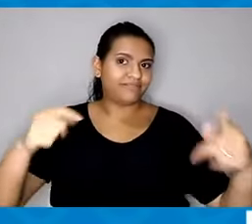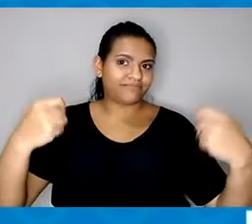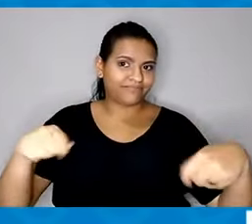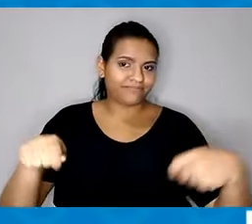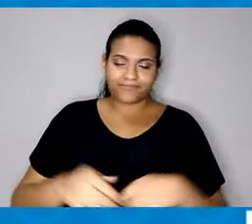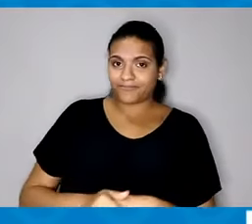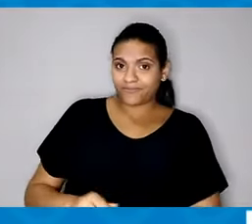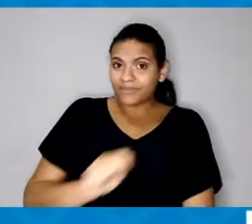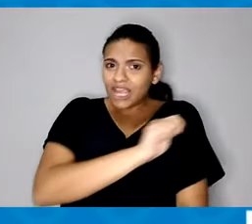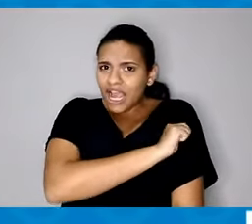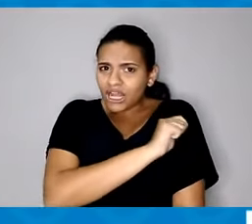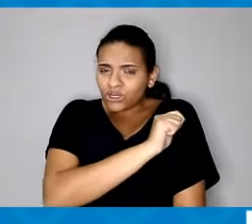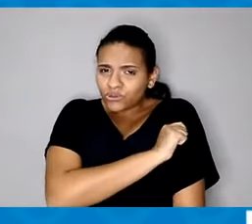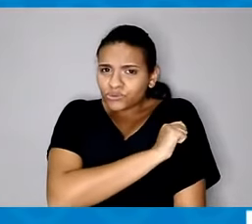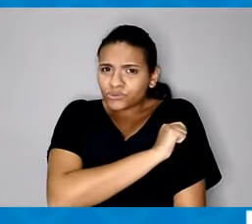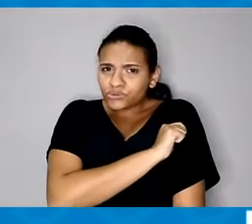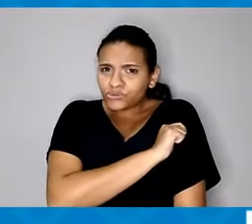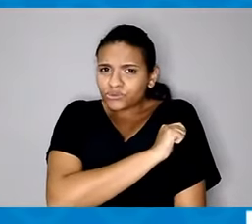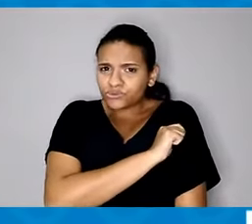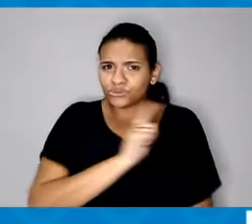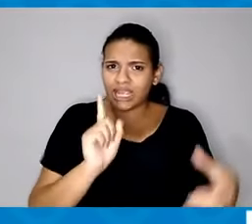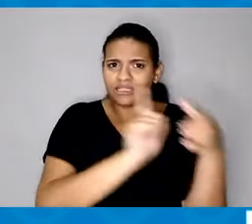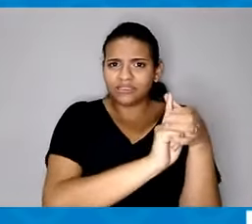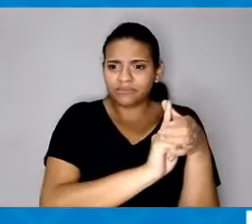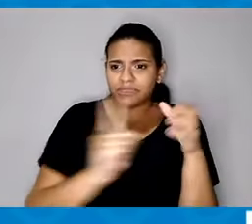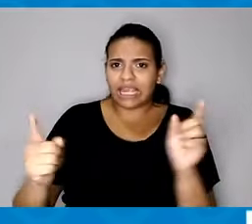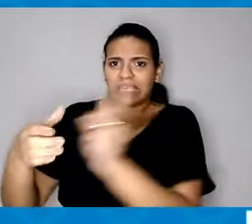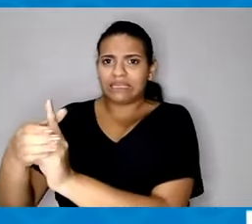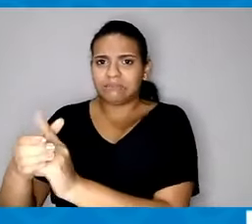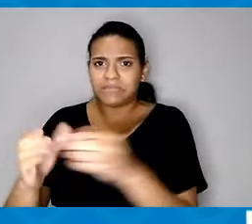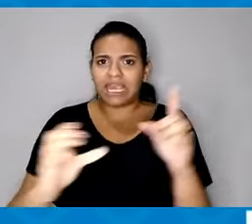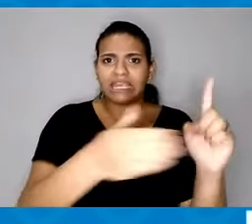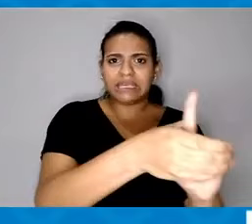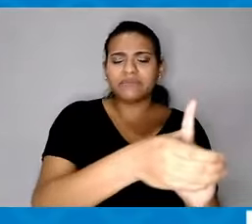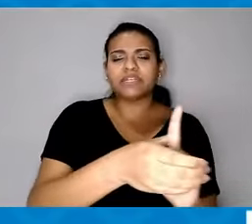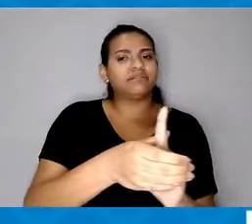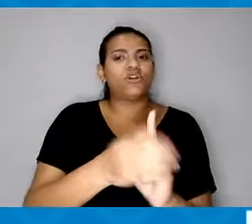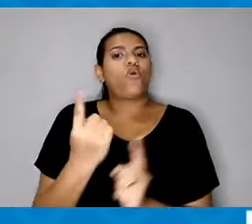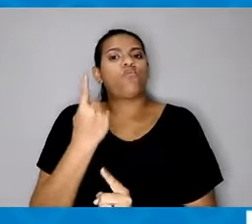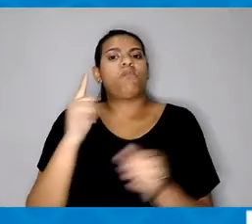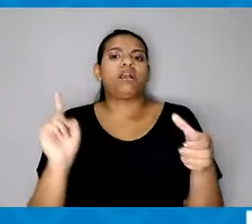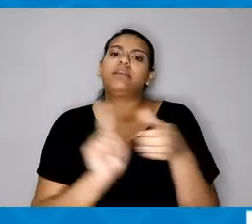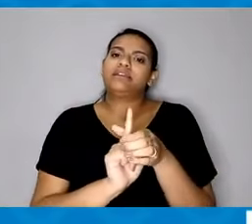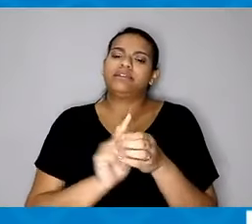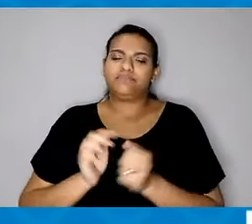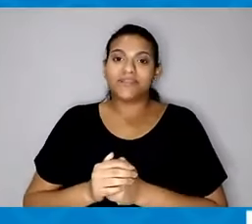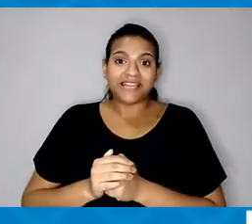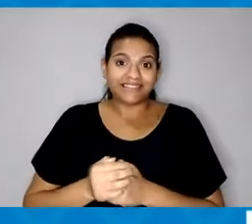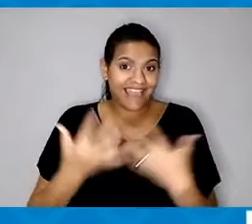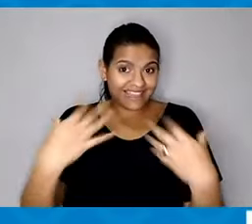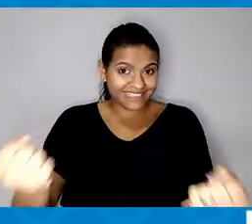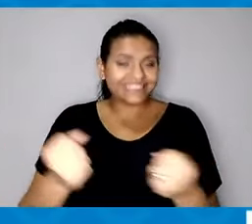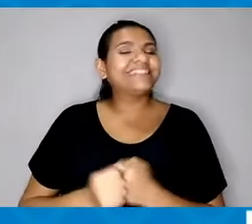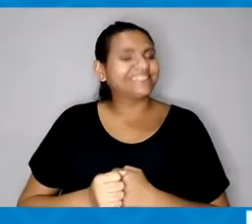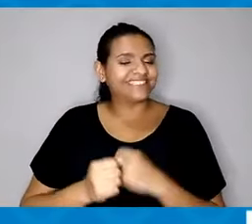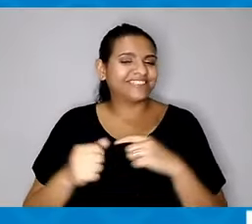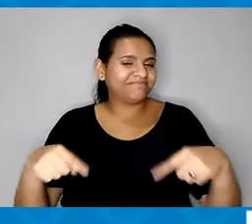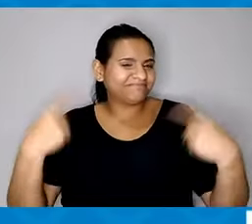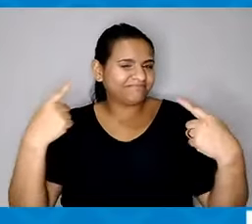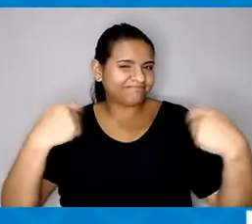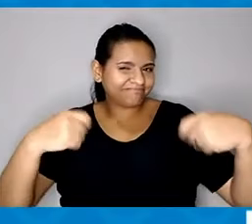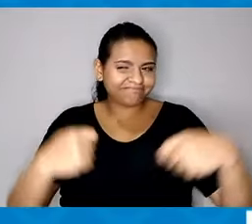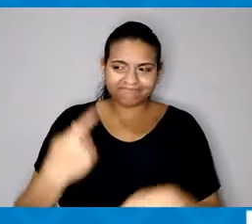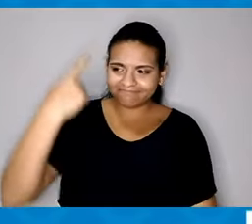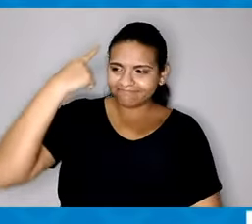equipe. E aí, aceita o desafio? Tudo o que você e seus estudantes precisam é uma ideia que use a abordagem STEM e o desejo